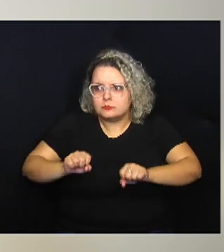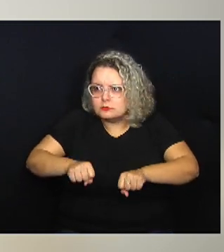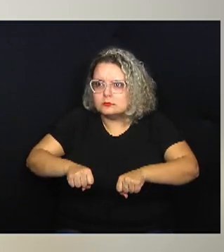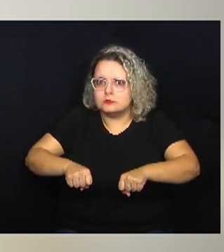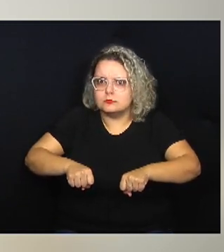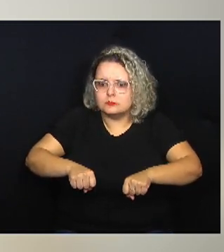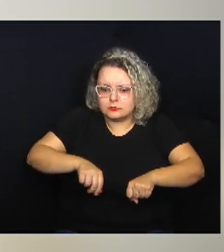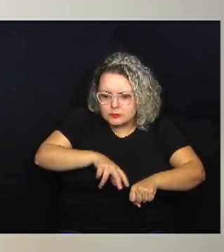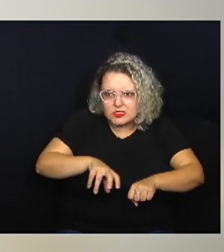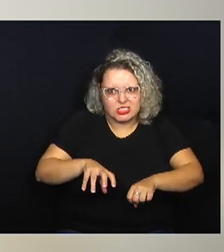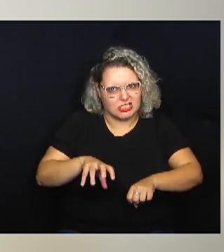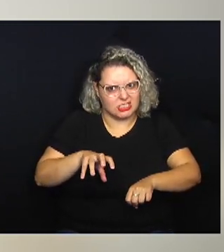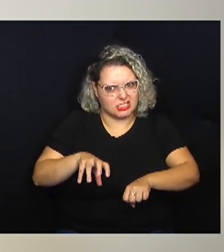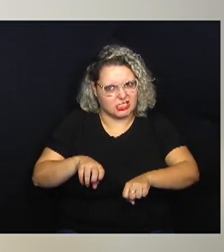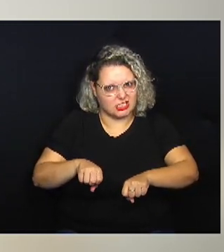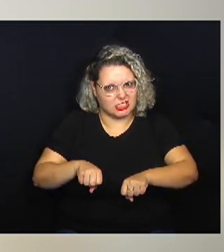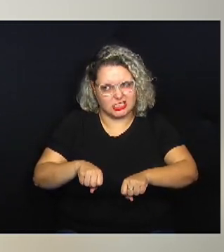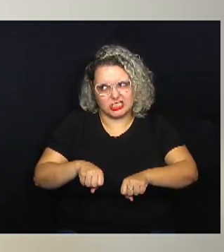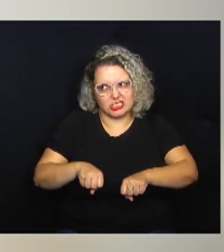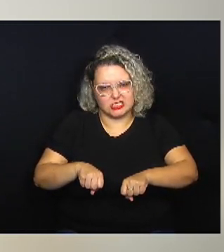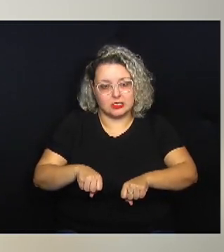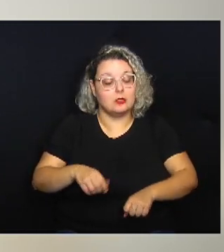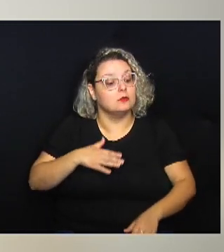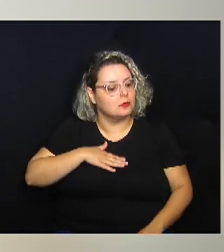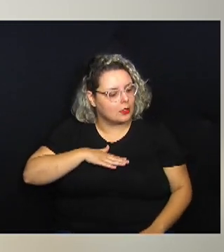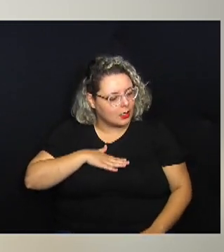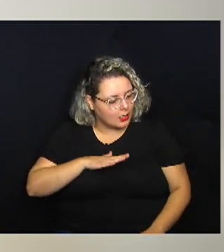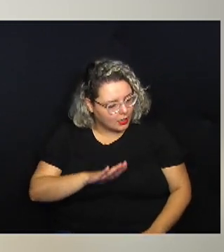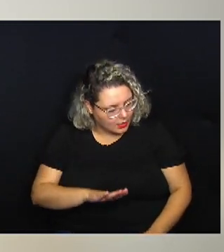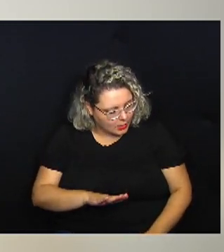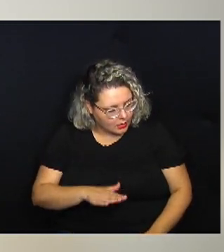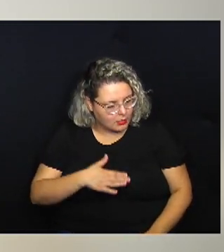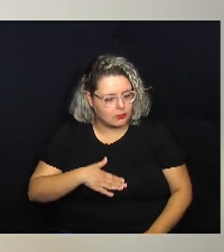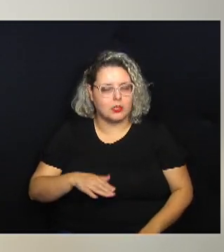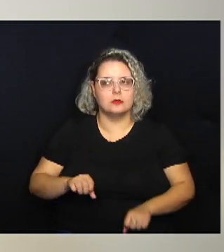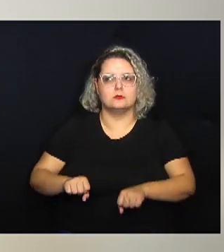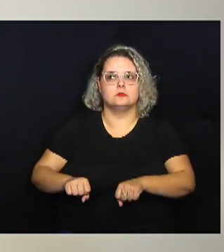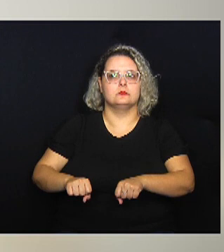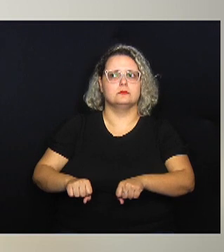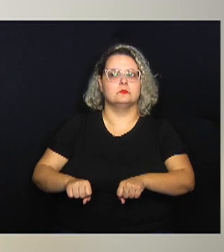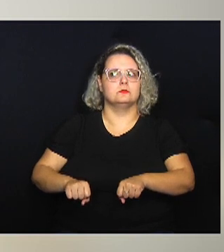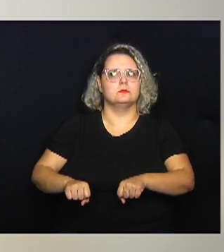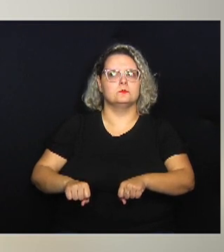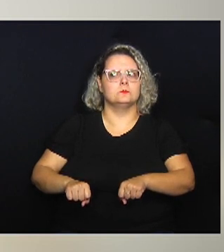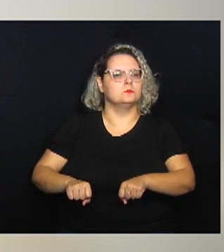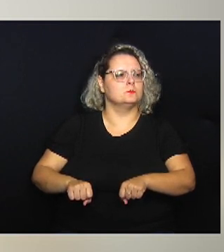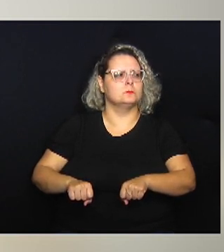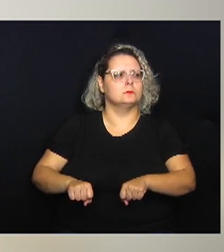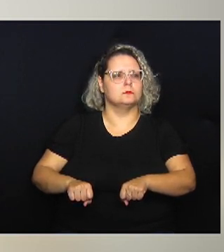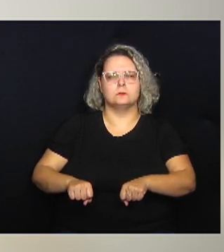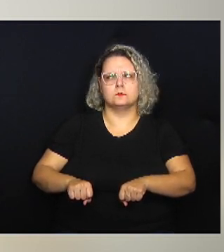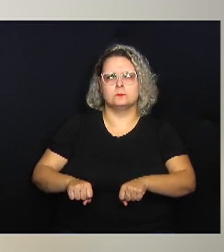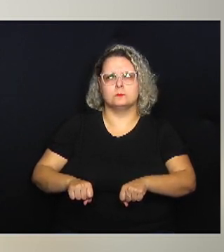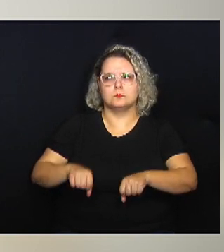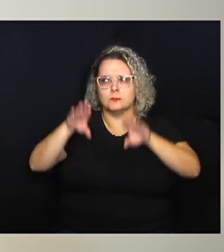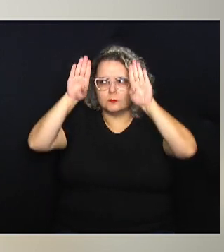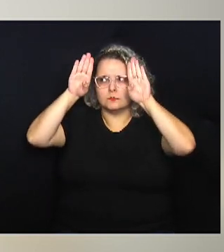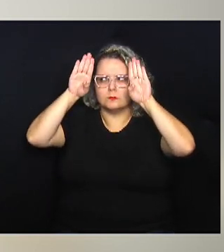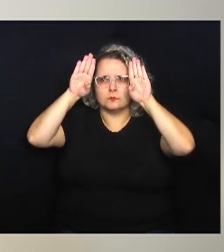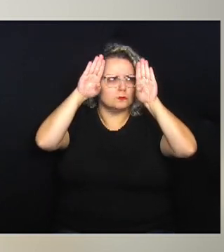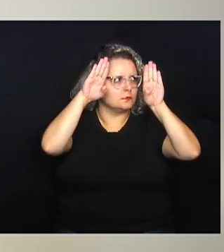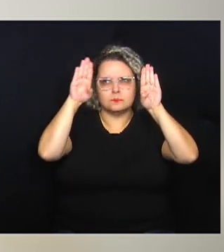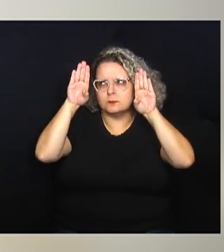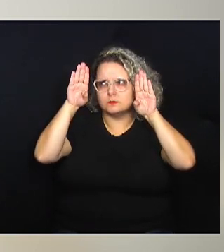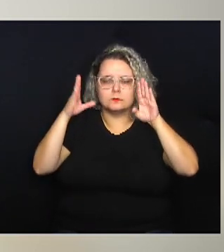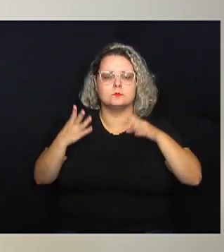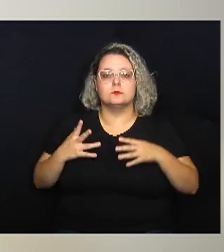rosa e aí eu peço calma para ele aí ele acalma então ele desenvolveu um sentido de proteção muito forte comigo